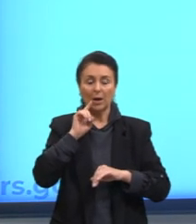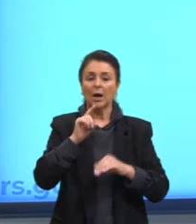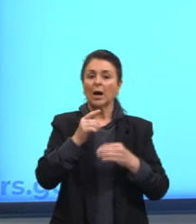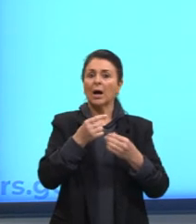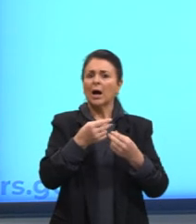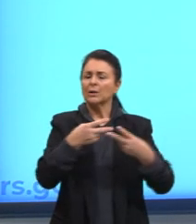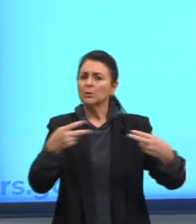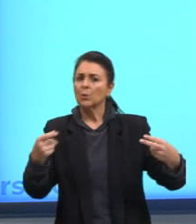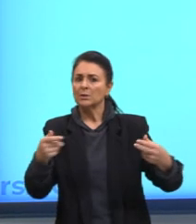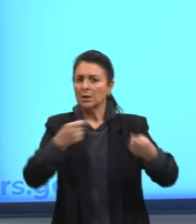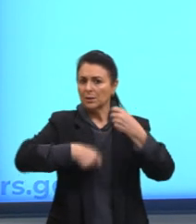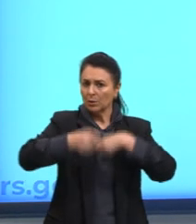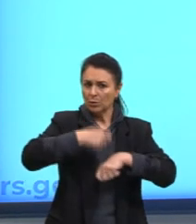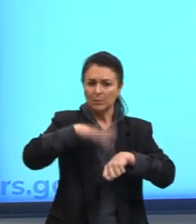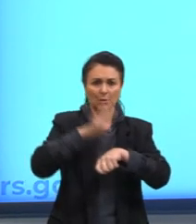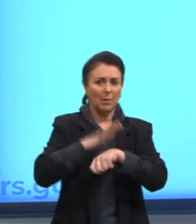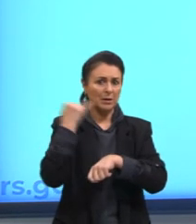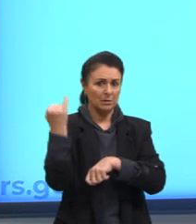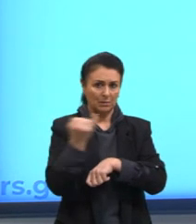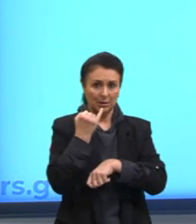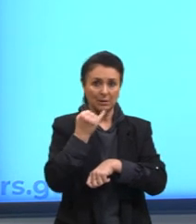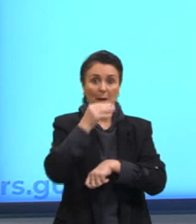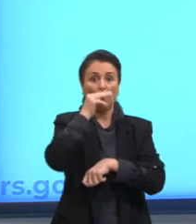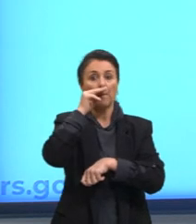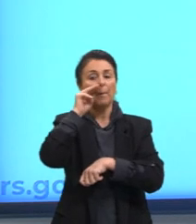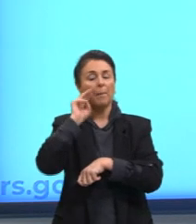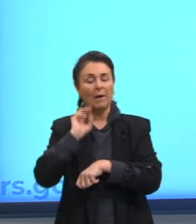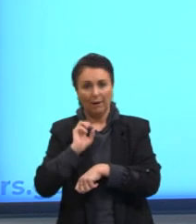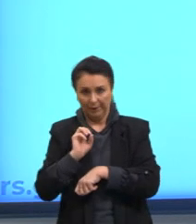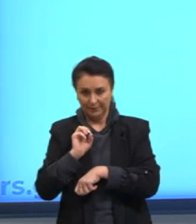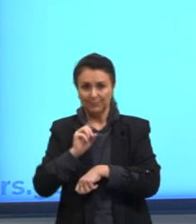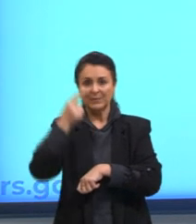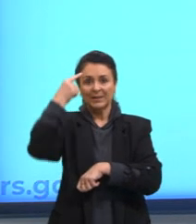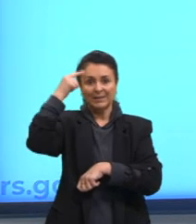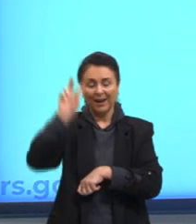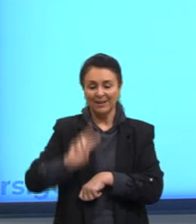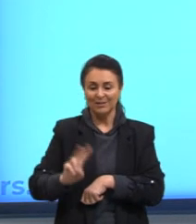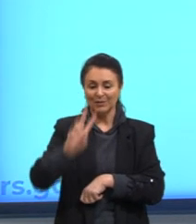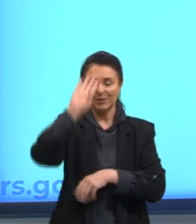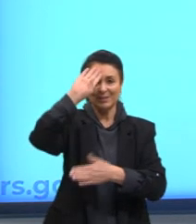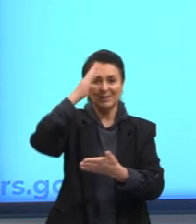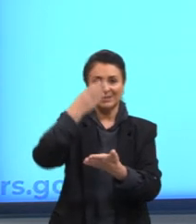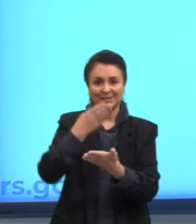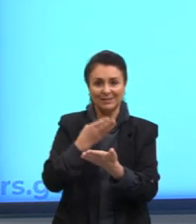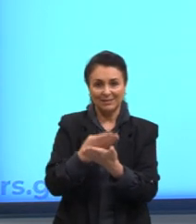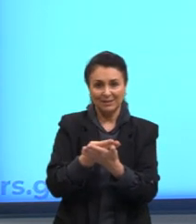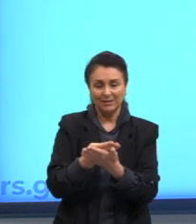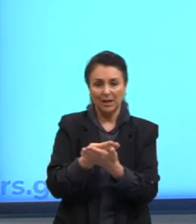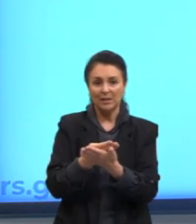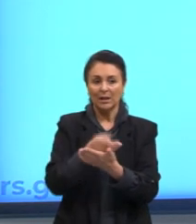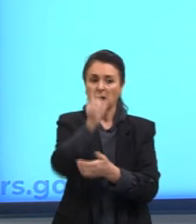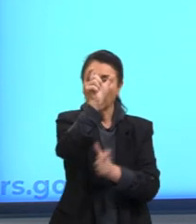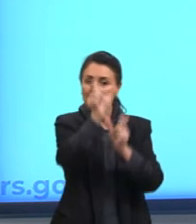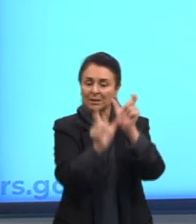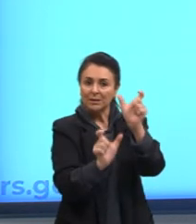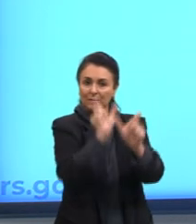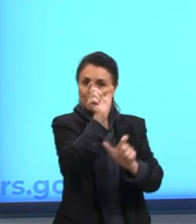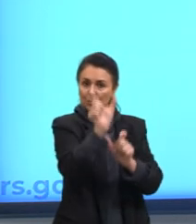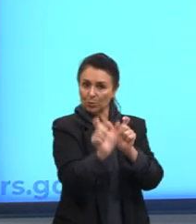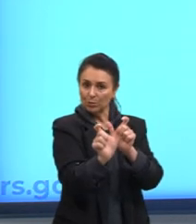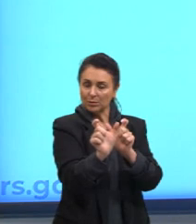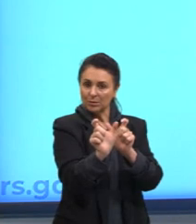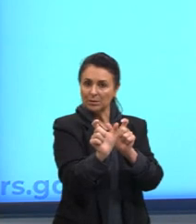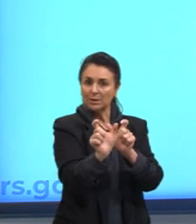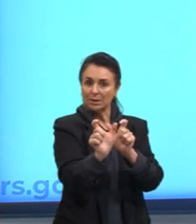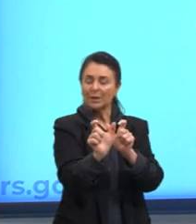os mais importantes também esse depois que o Max né então são as ideias os valores as crenças no indivíduo que